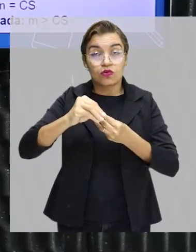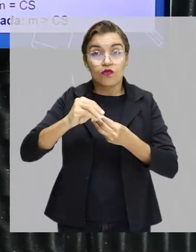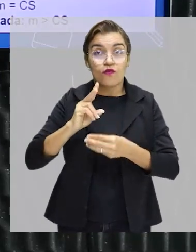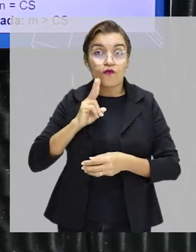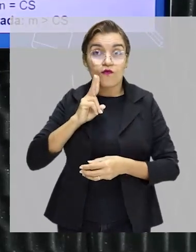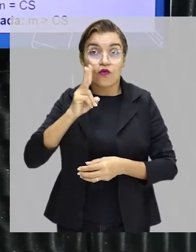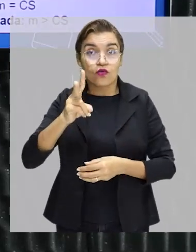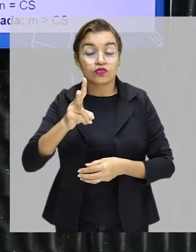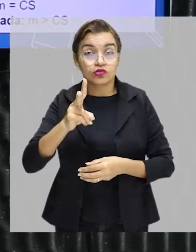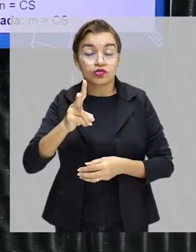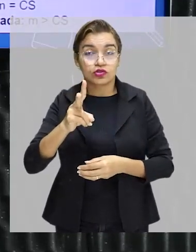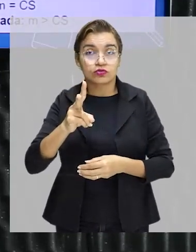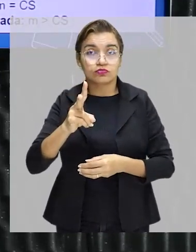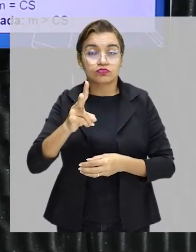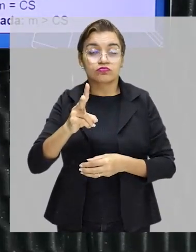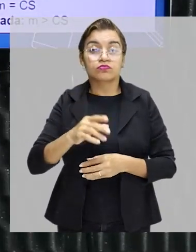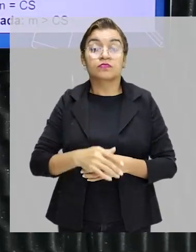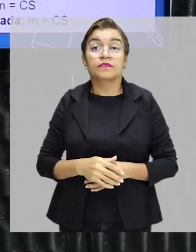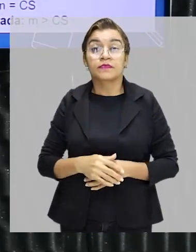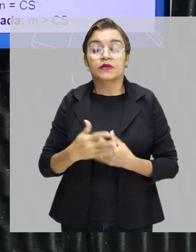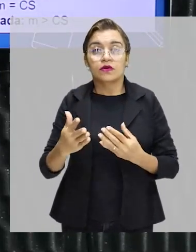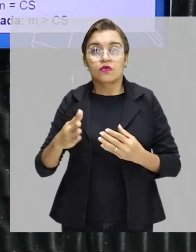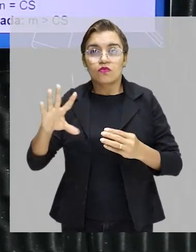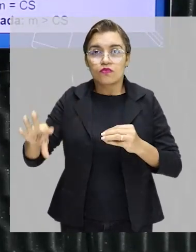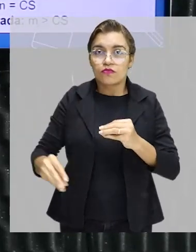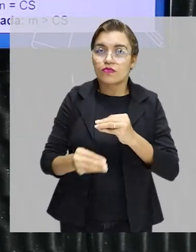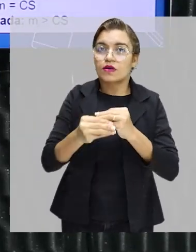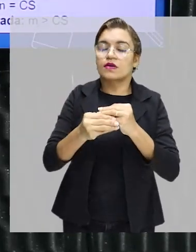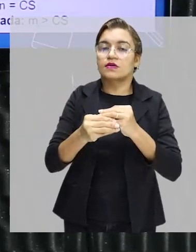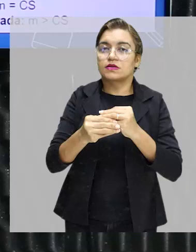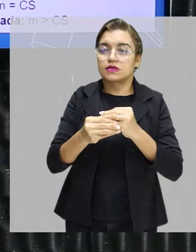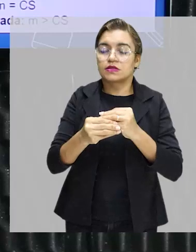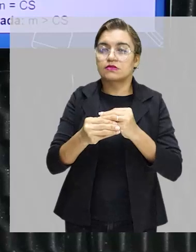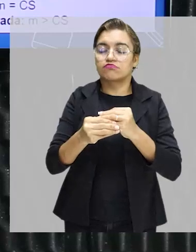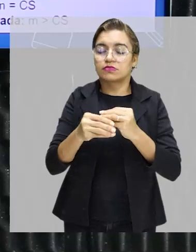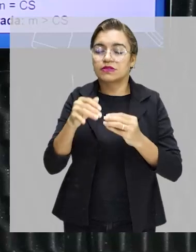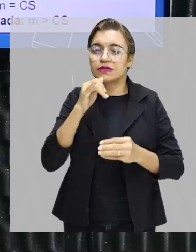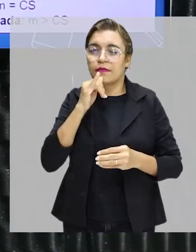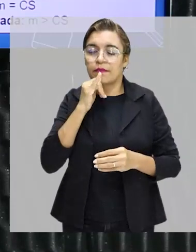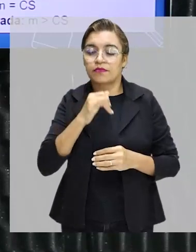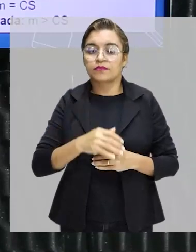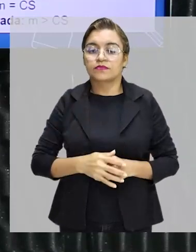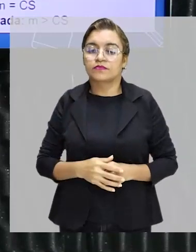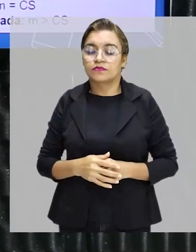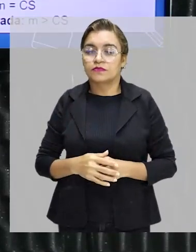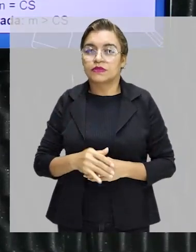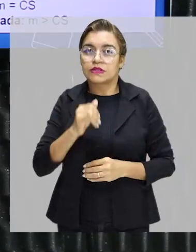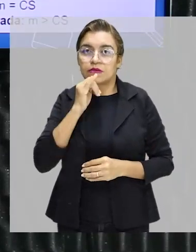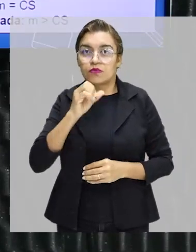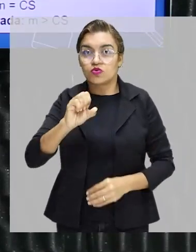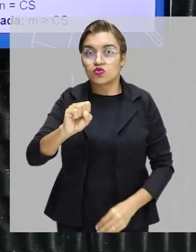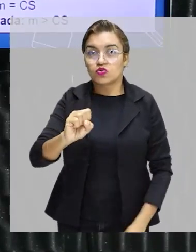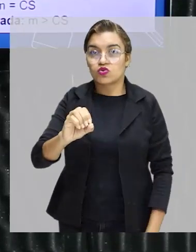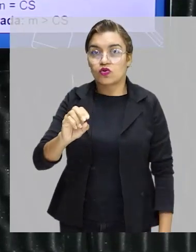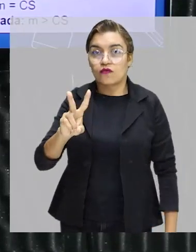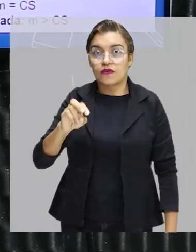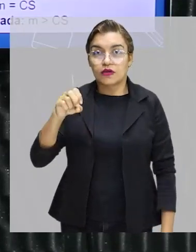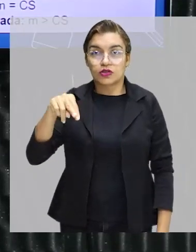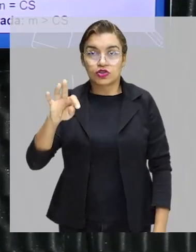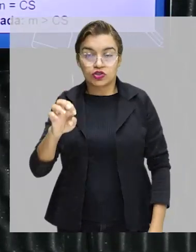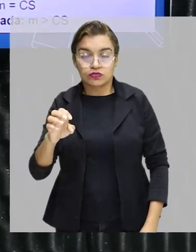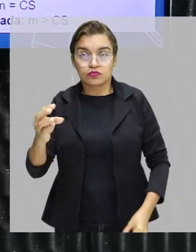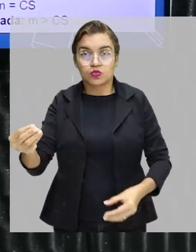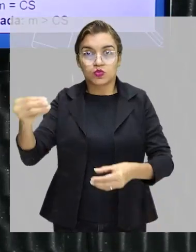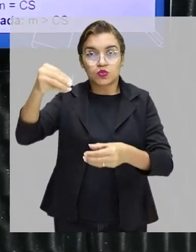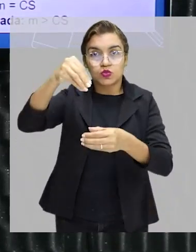muito concentrada. E aí eu vou acrescentar, eu vou adicionar solvente. Quando eu